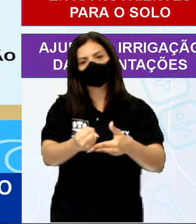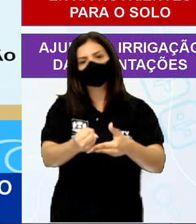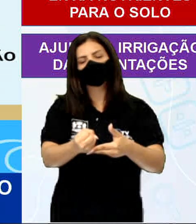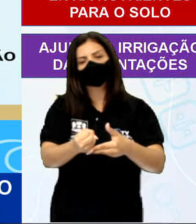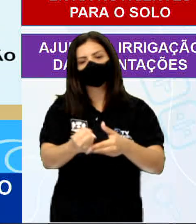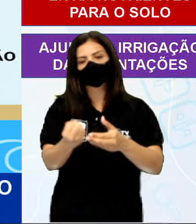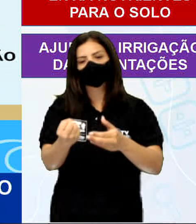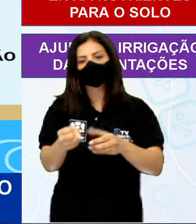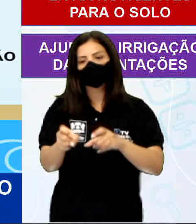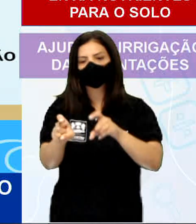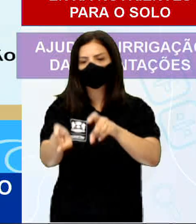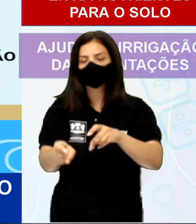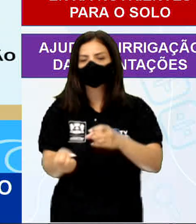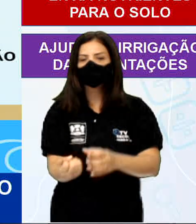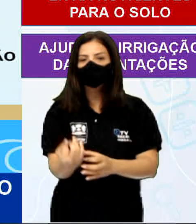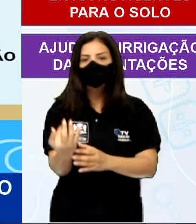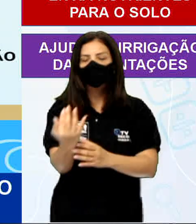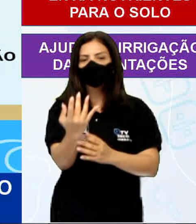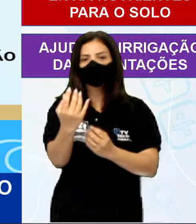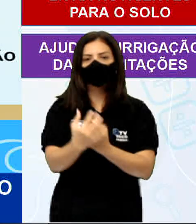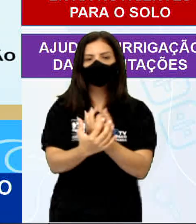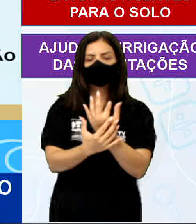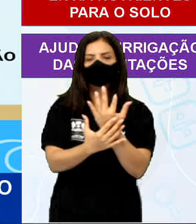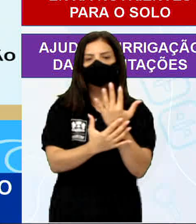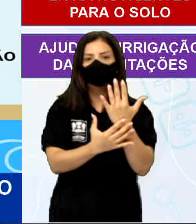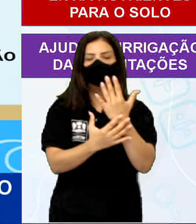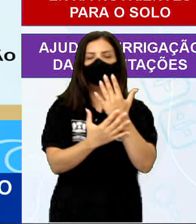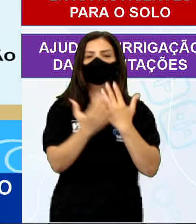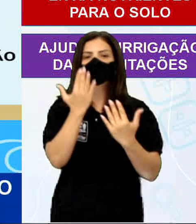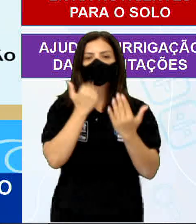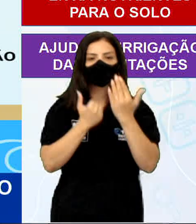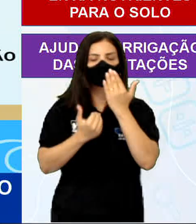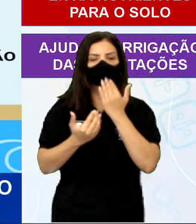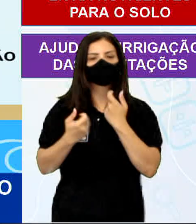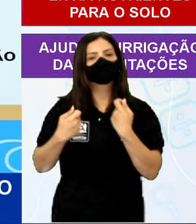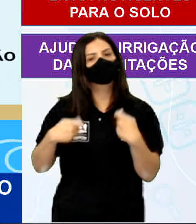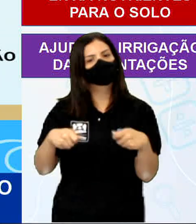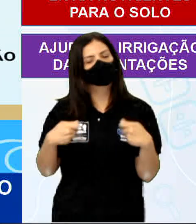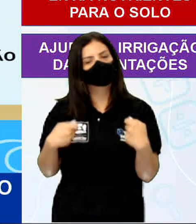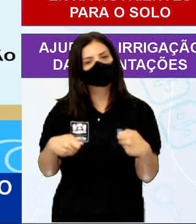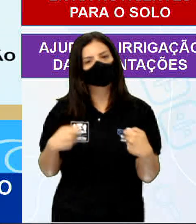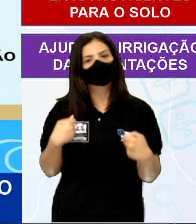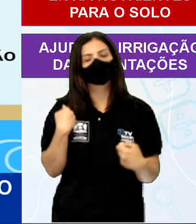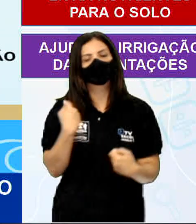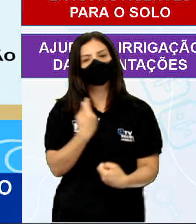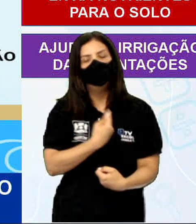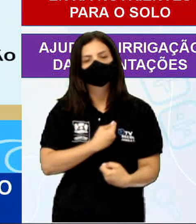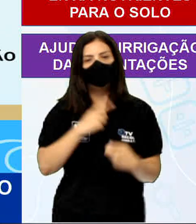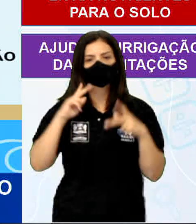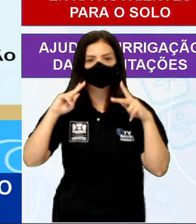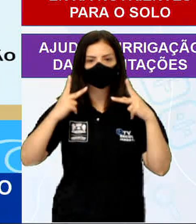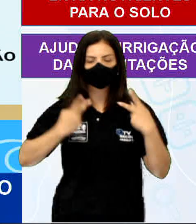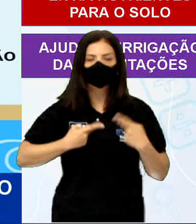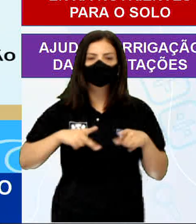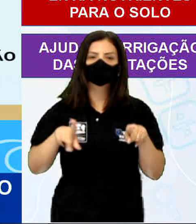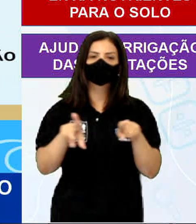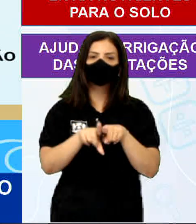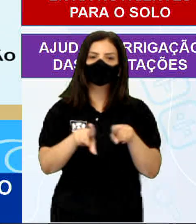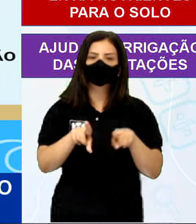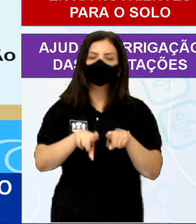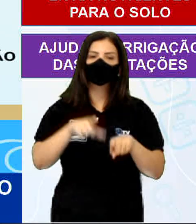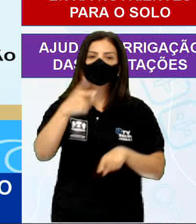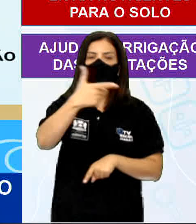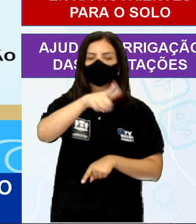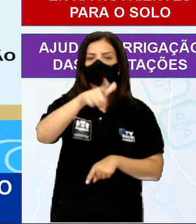das plantas e na produção dos alimentos necessários tanto para nós humanos como para todos